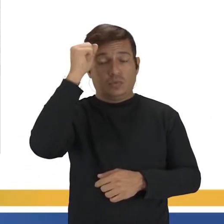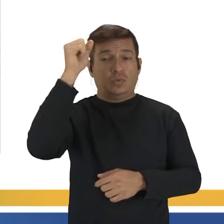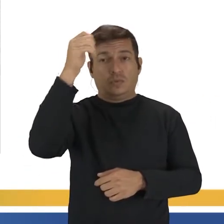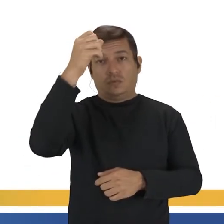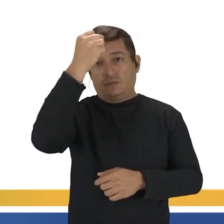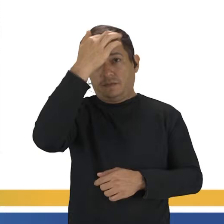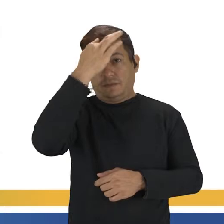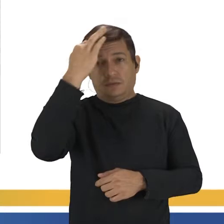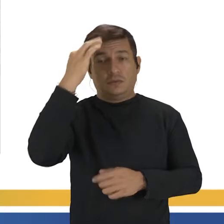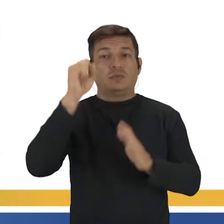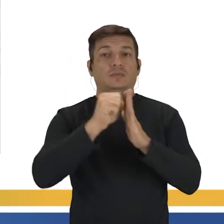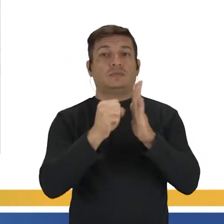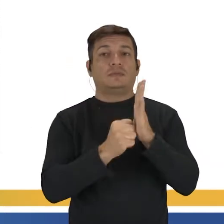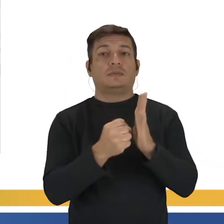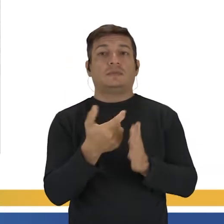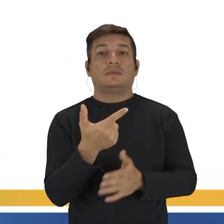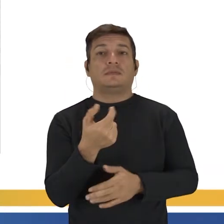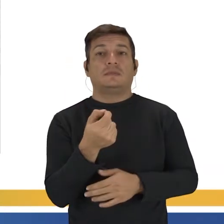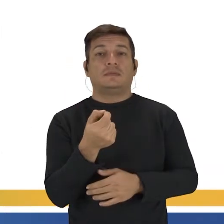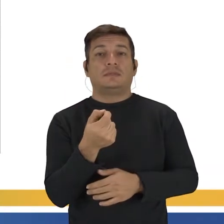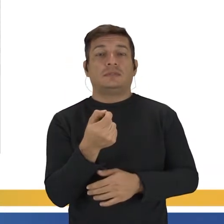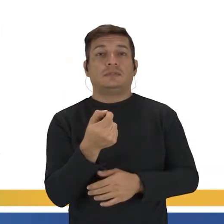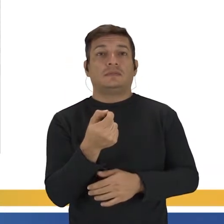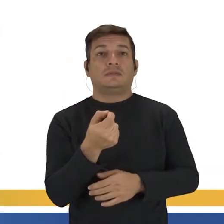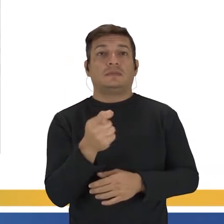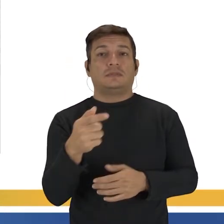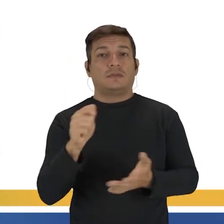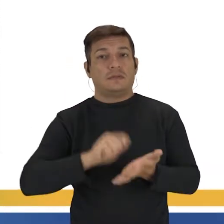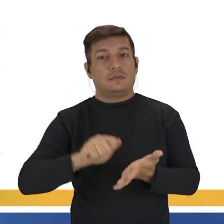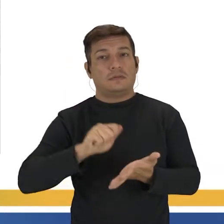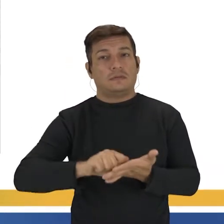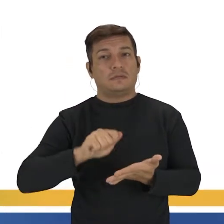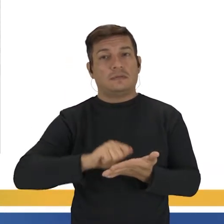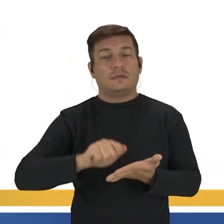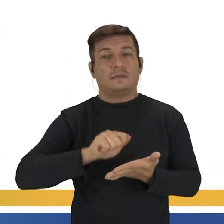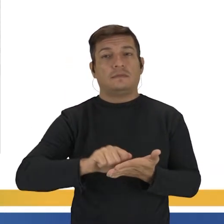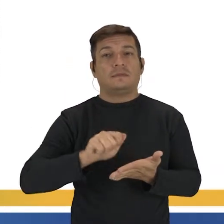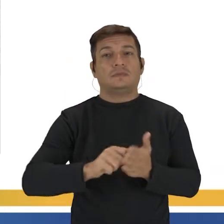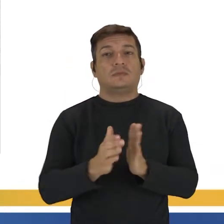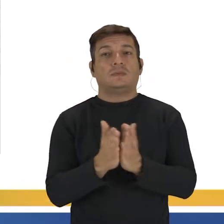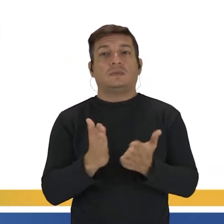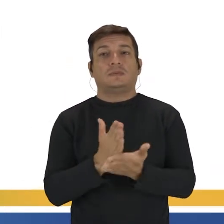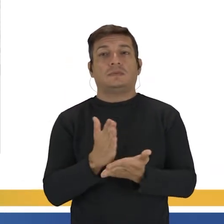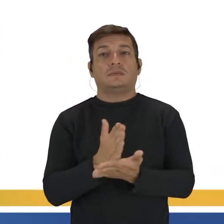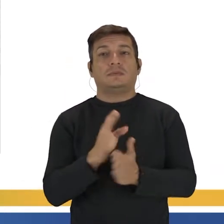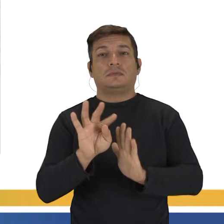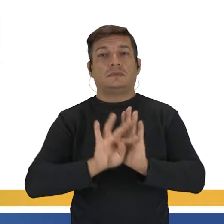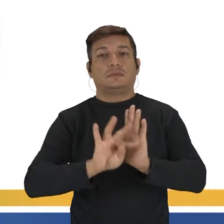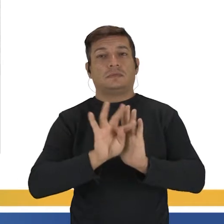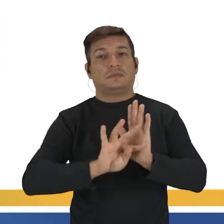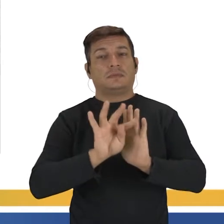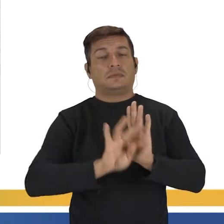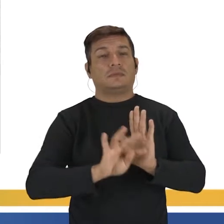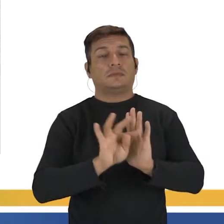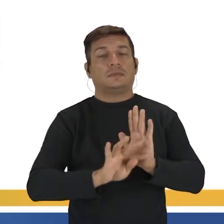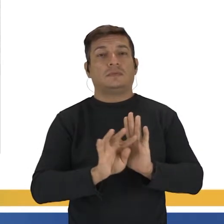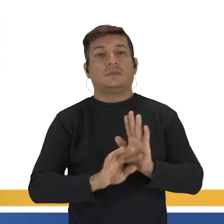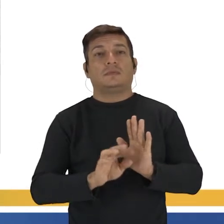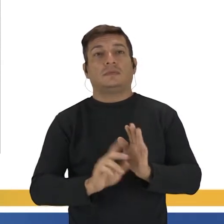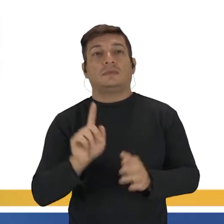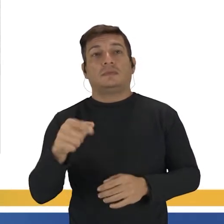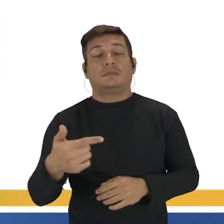XX, e ele escreve os seus livros, os seus textos, né,